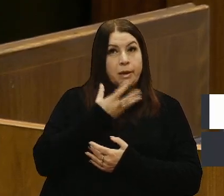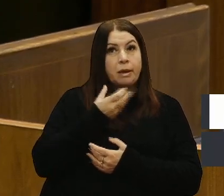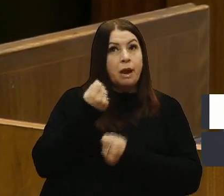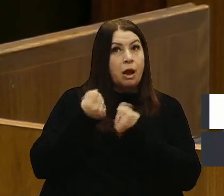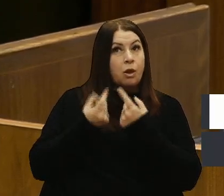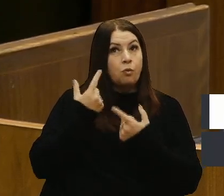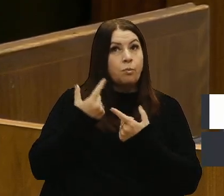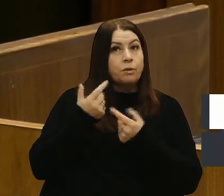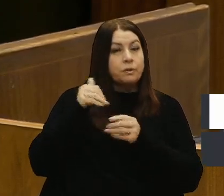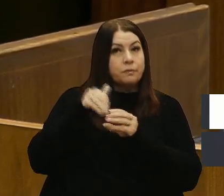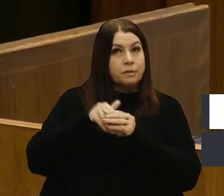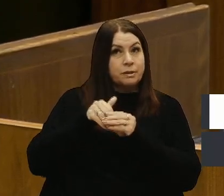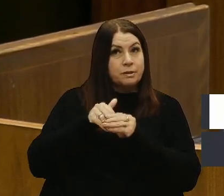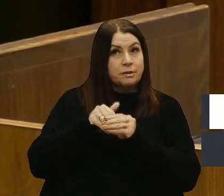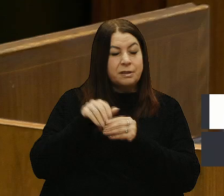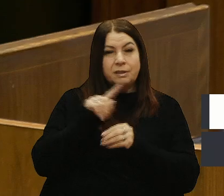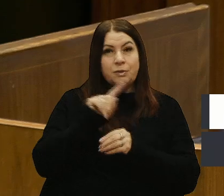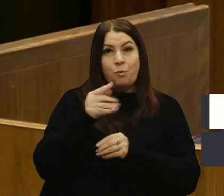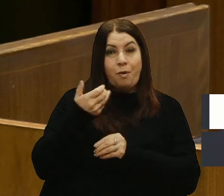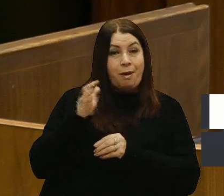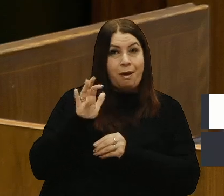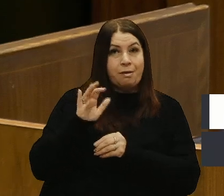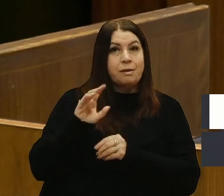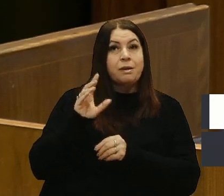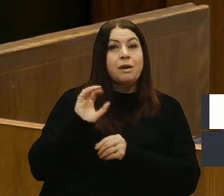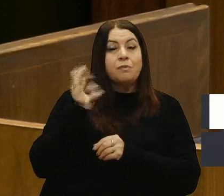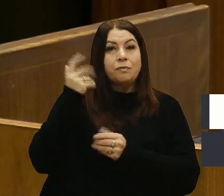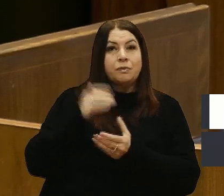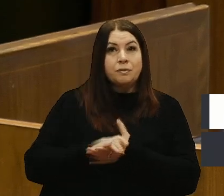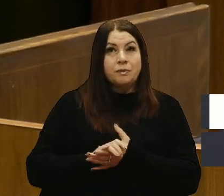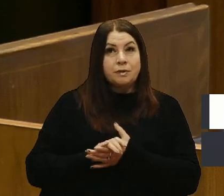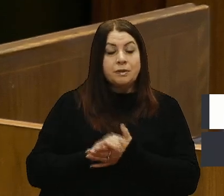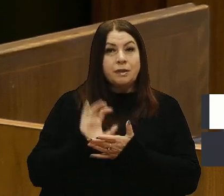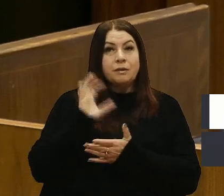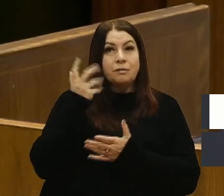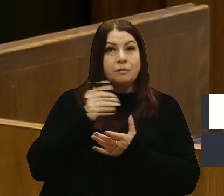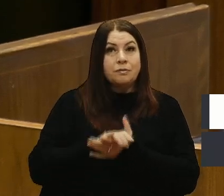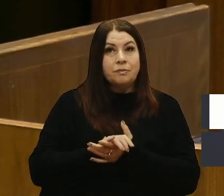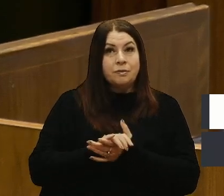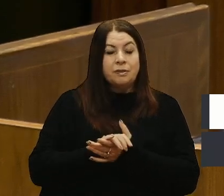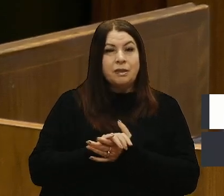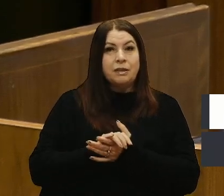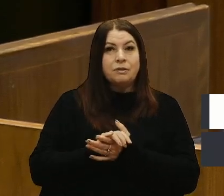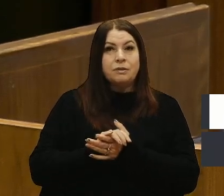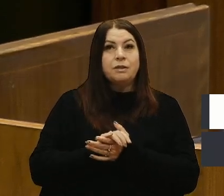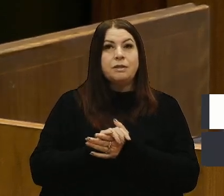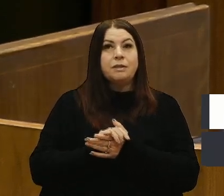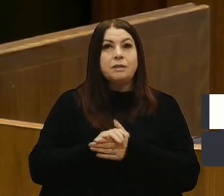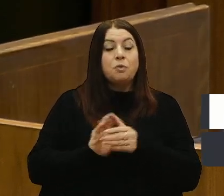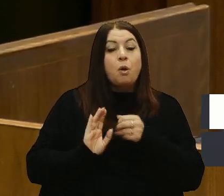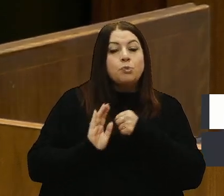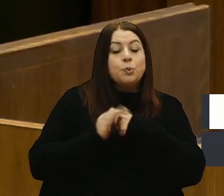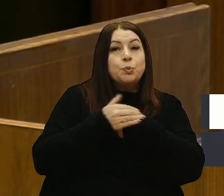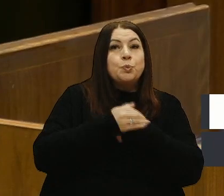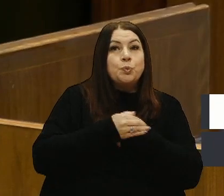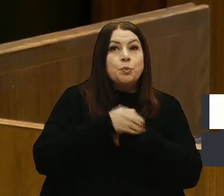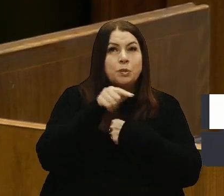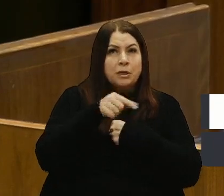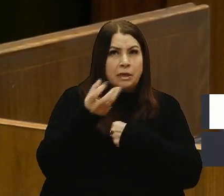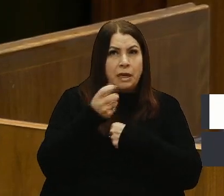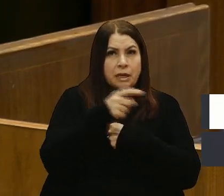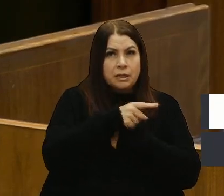algumas votações que eles não querem que aconteça, acontecem no calar da noite. A gente quer